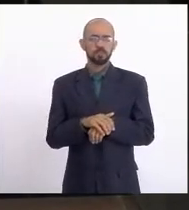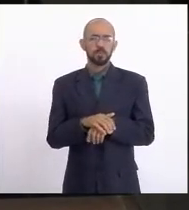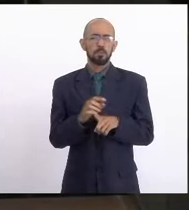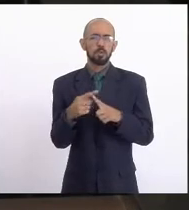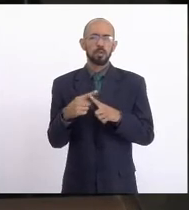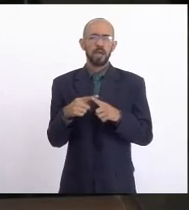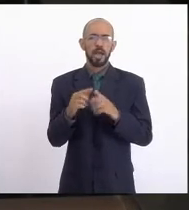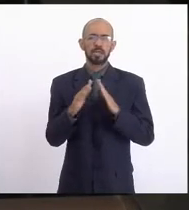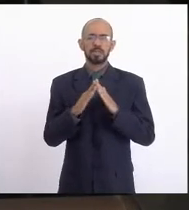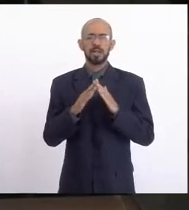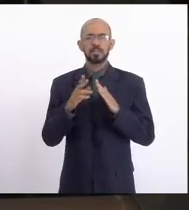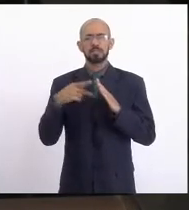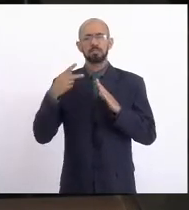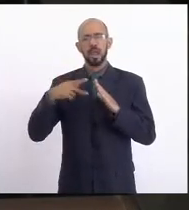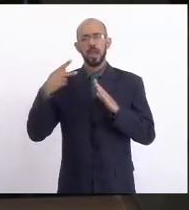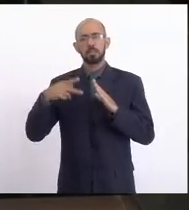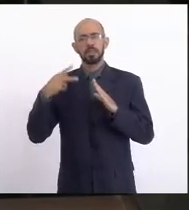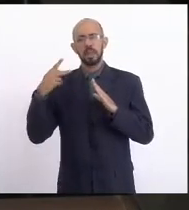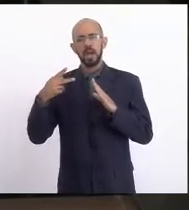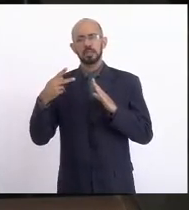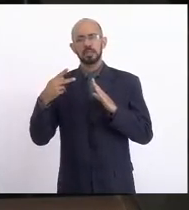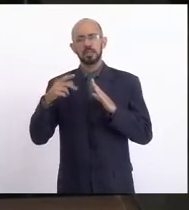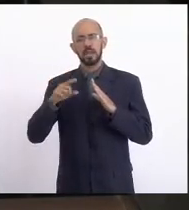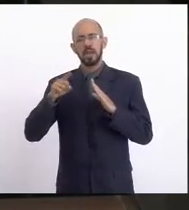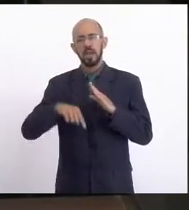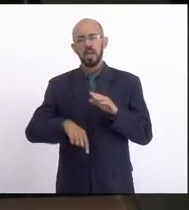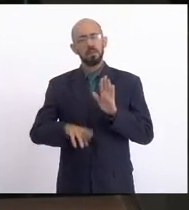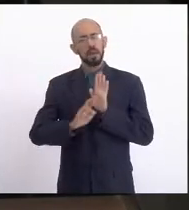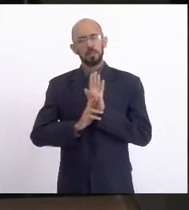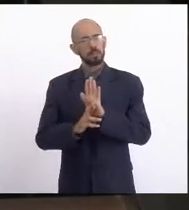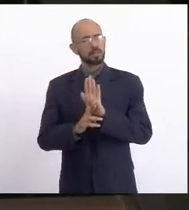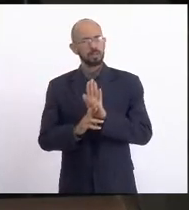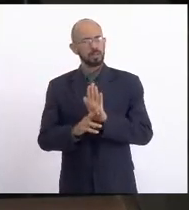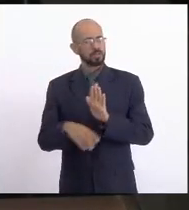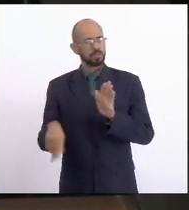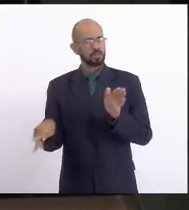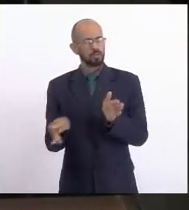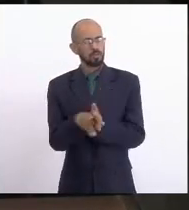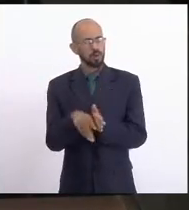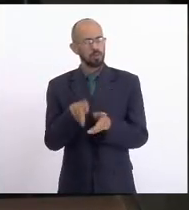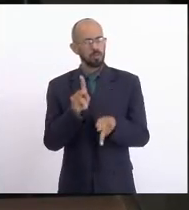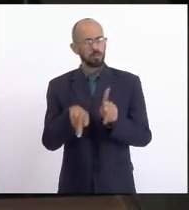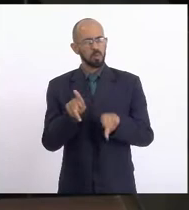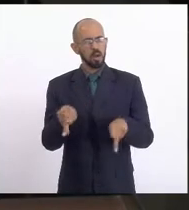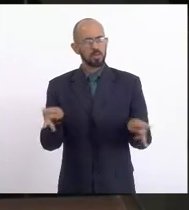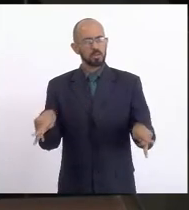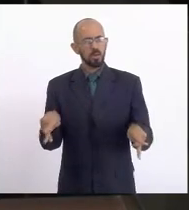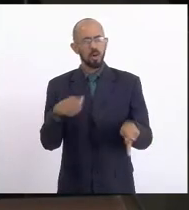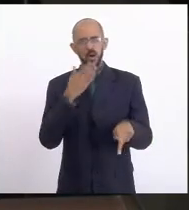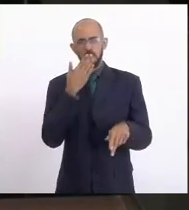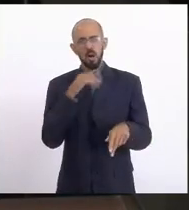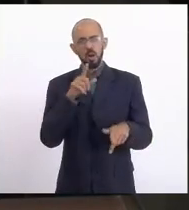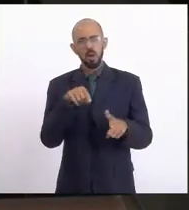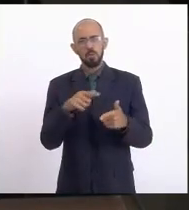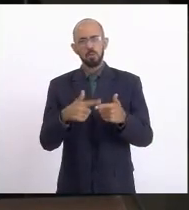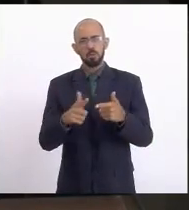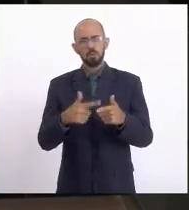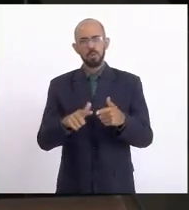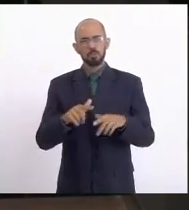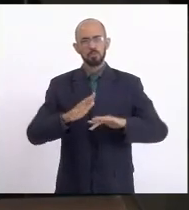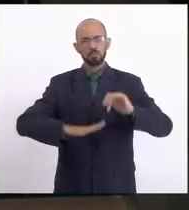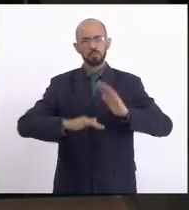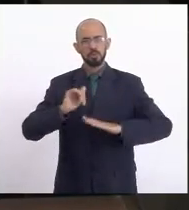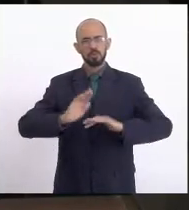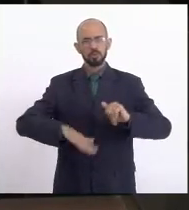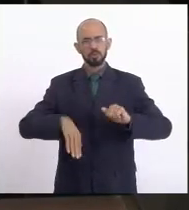casas parlamentares, são casas de representação popular. Ora, qual é o problema de profissionais da educação da